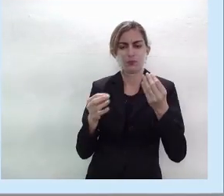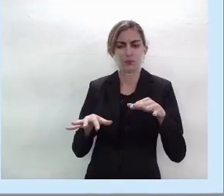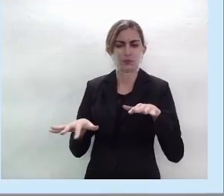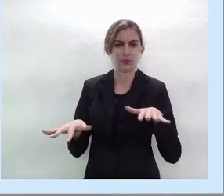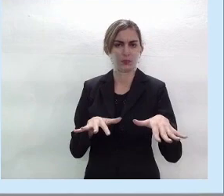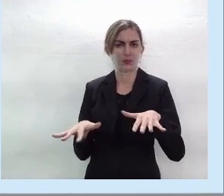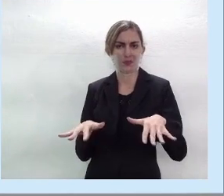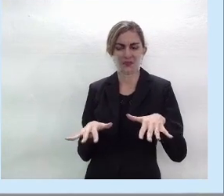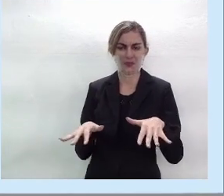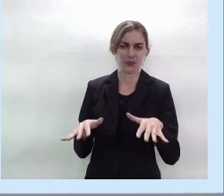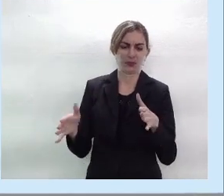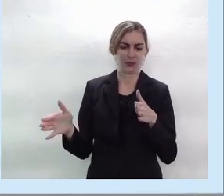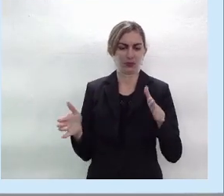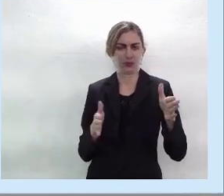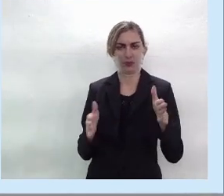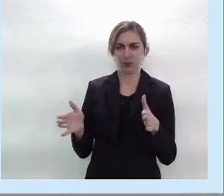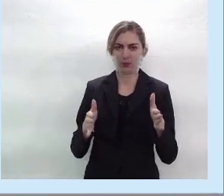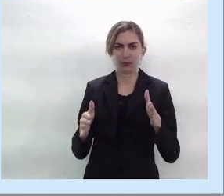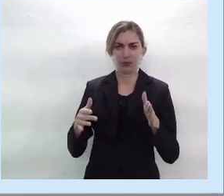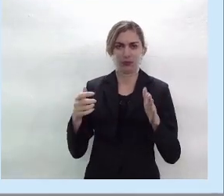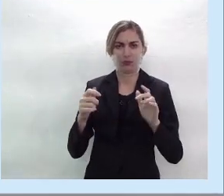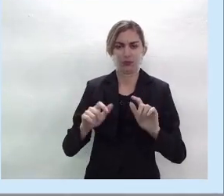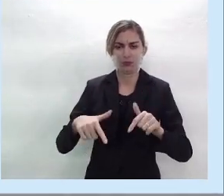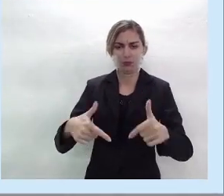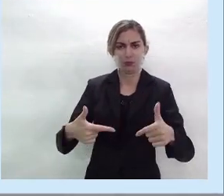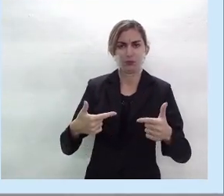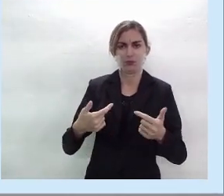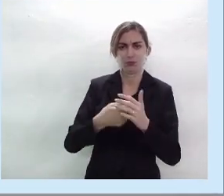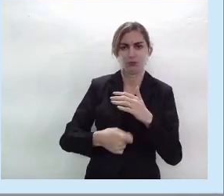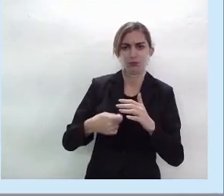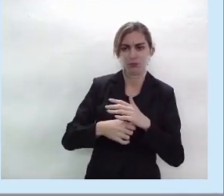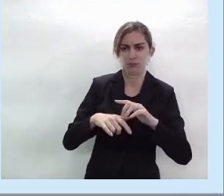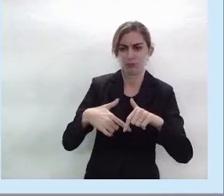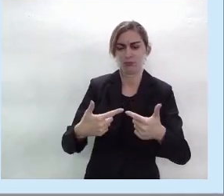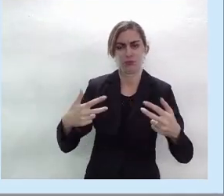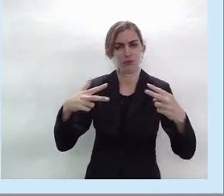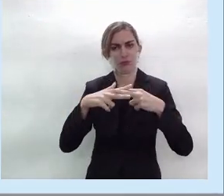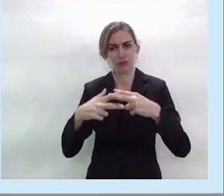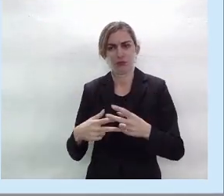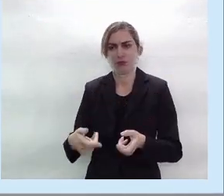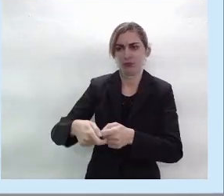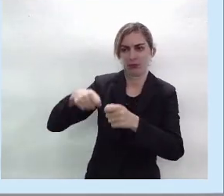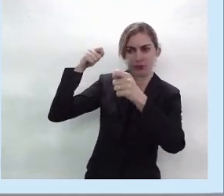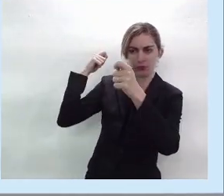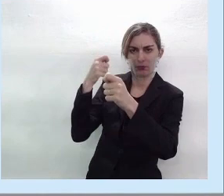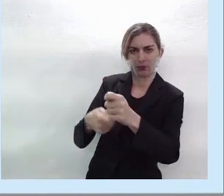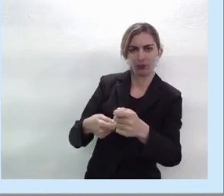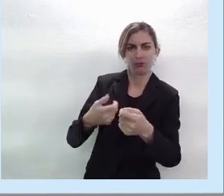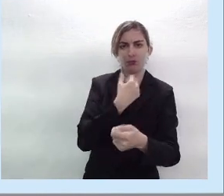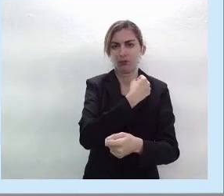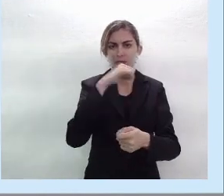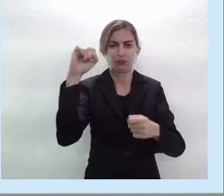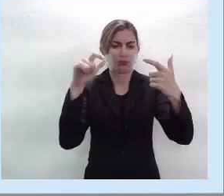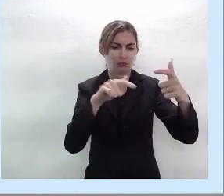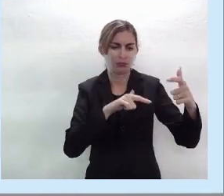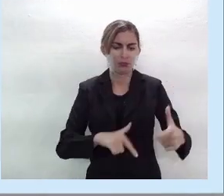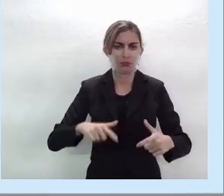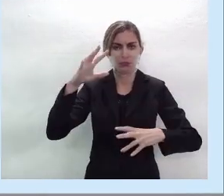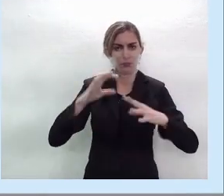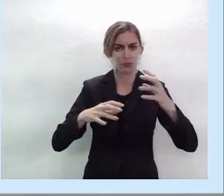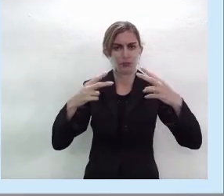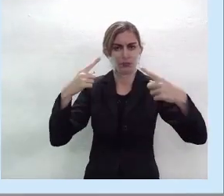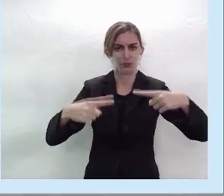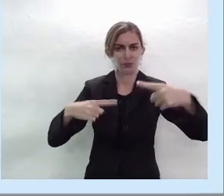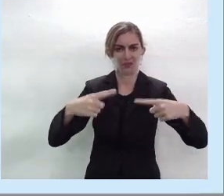movimentos ou momentos de luta, né? Seja essa luta para a caça ou para a defesa de território.